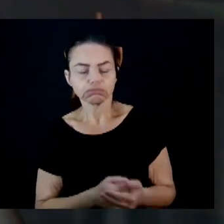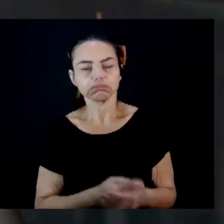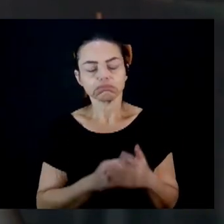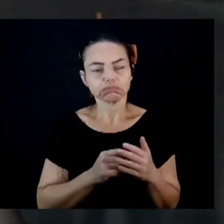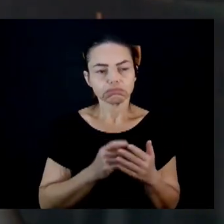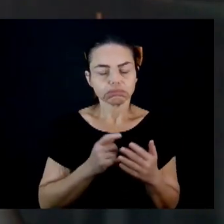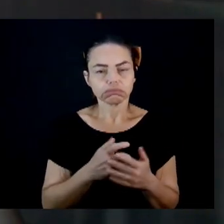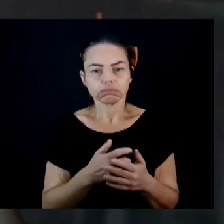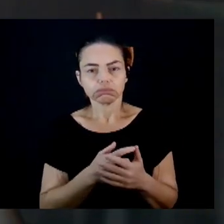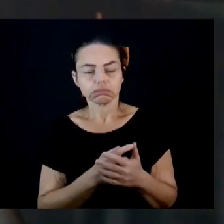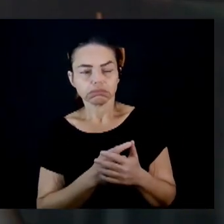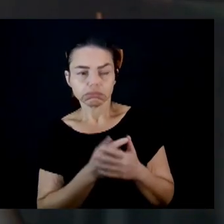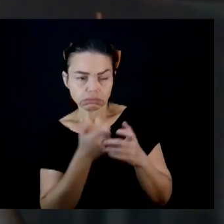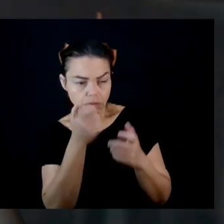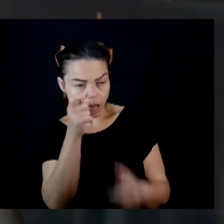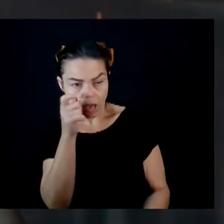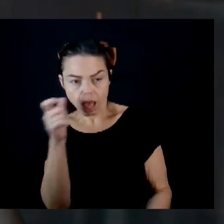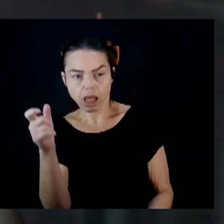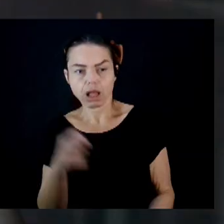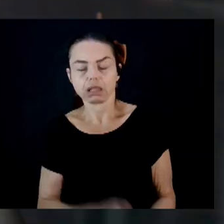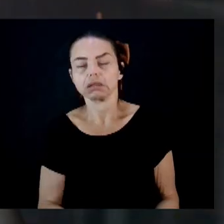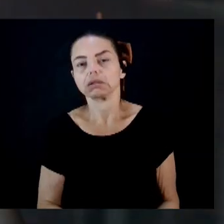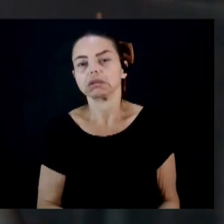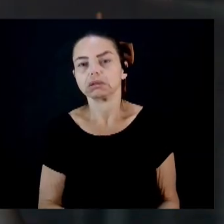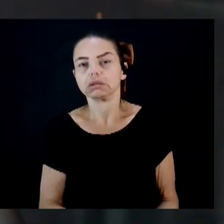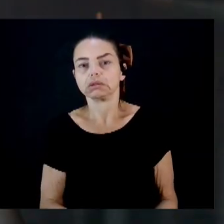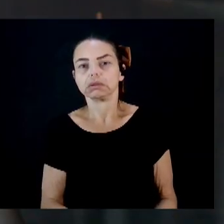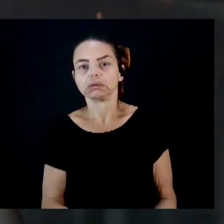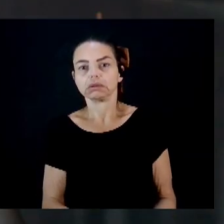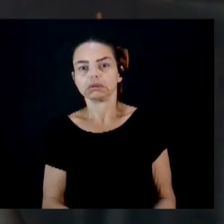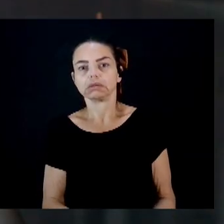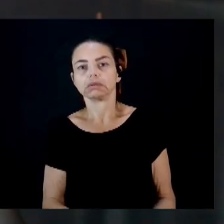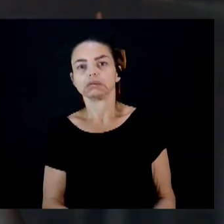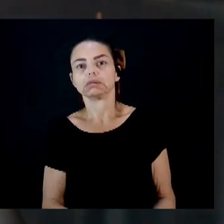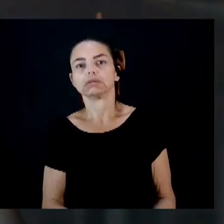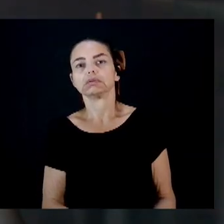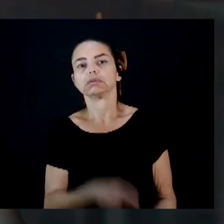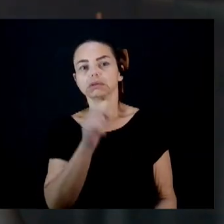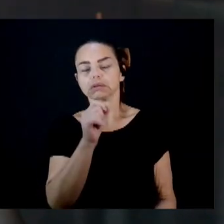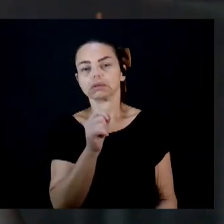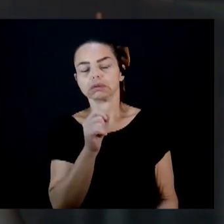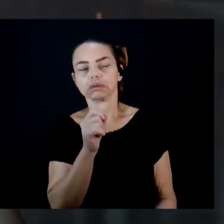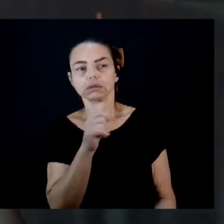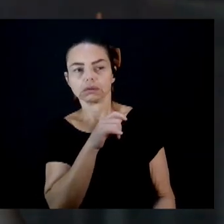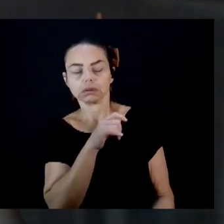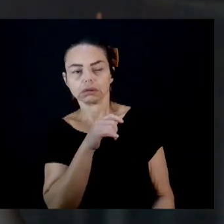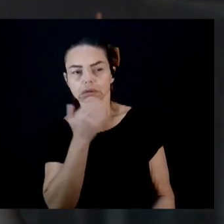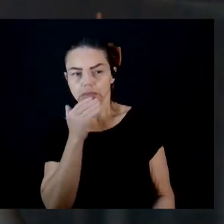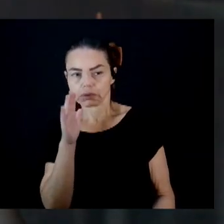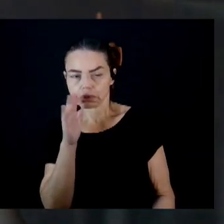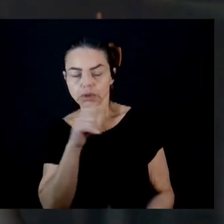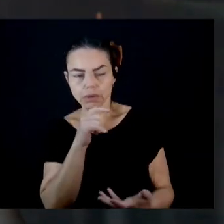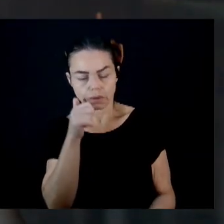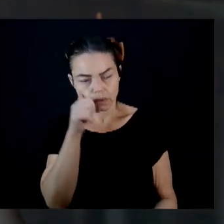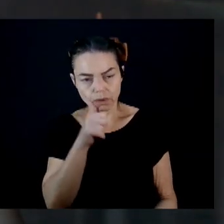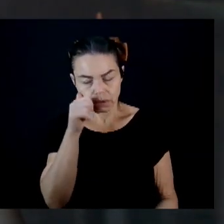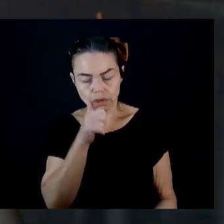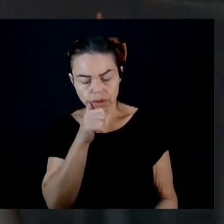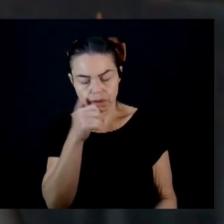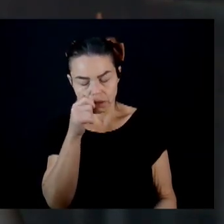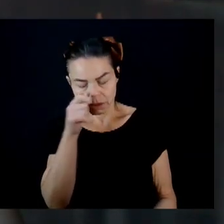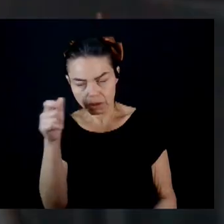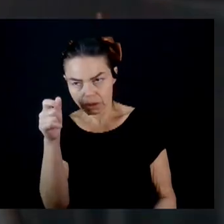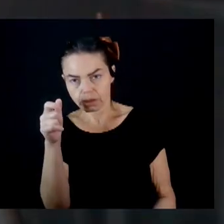se interessar, né? Então, foi ali um mundo prometido para mulheres, onde o interesse